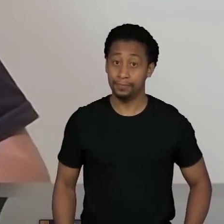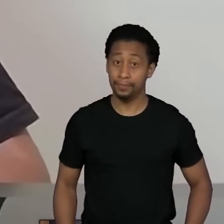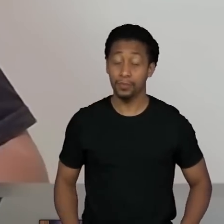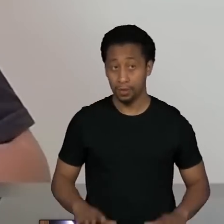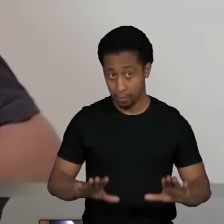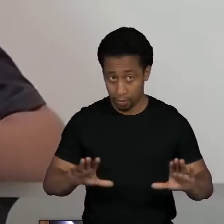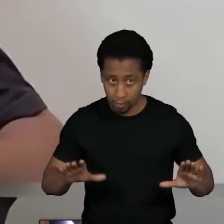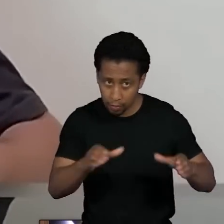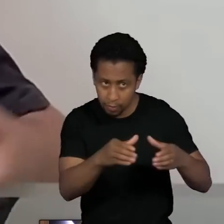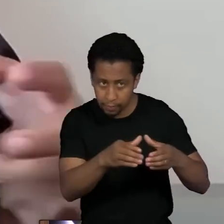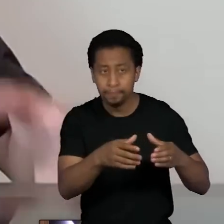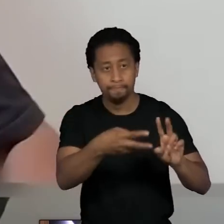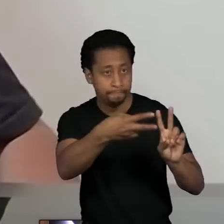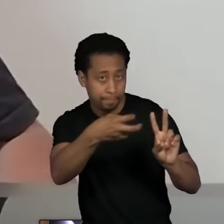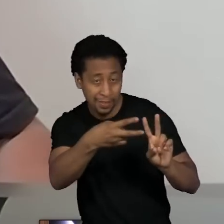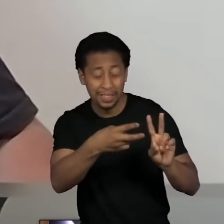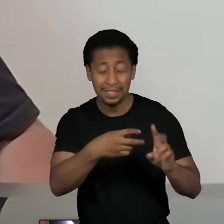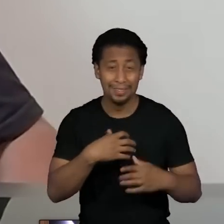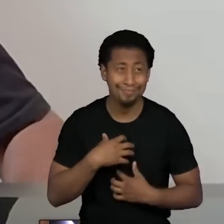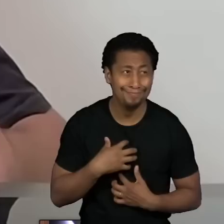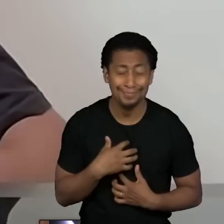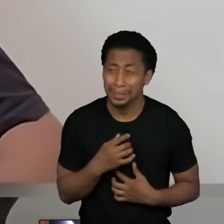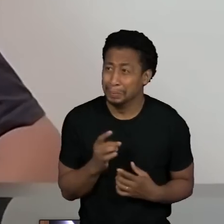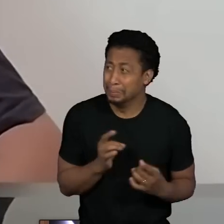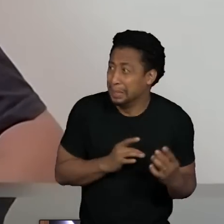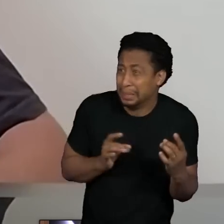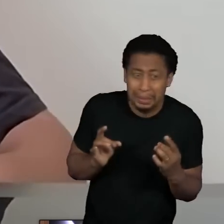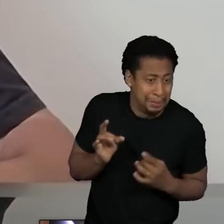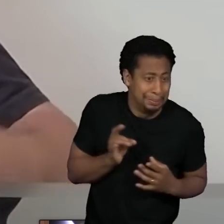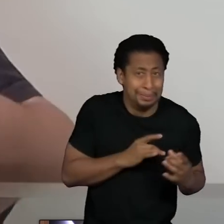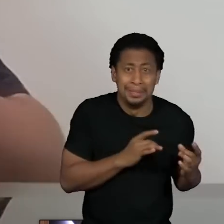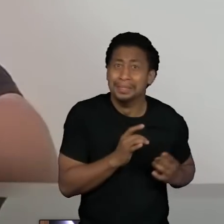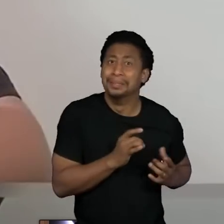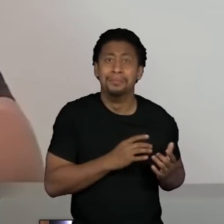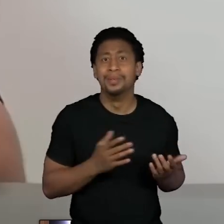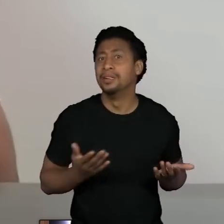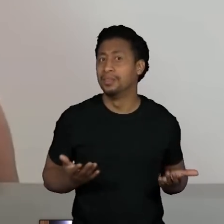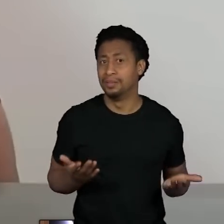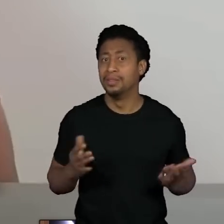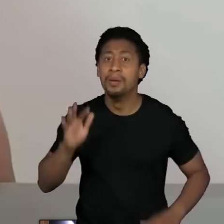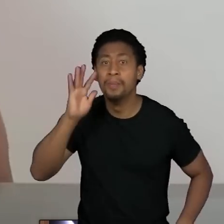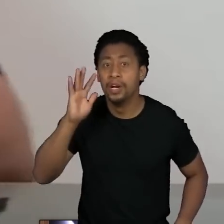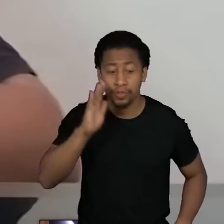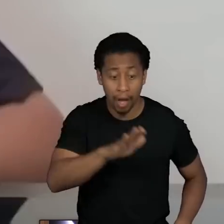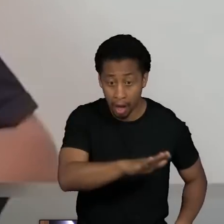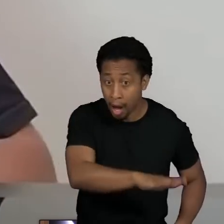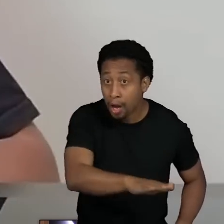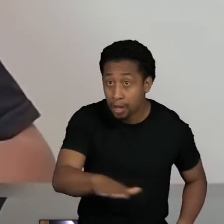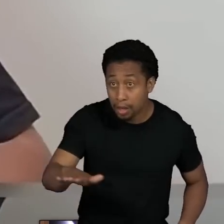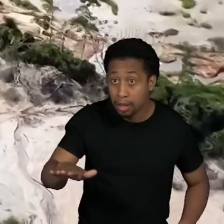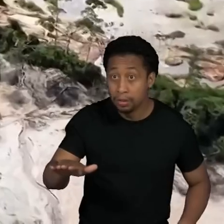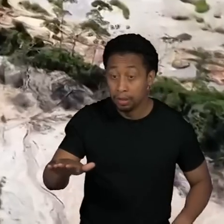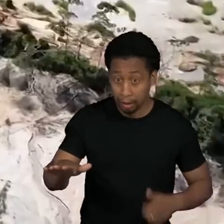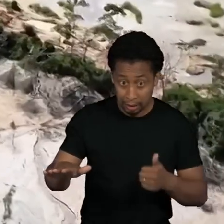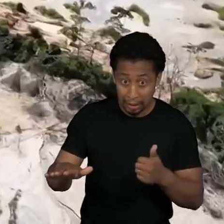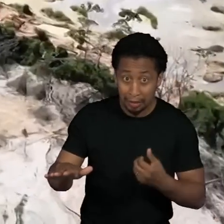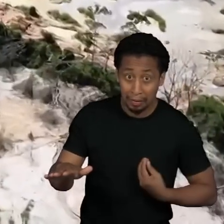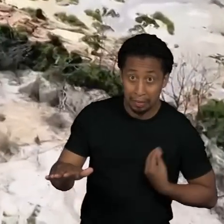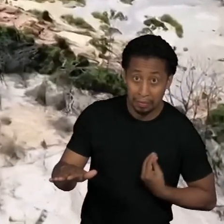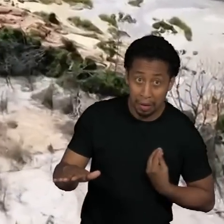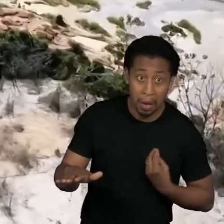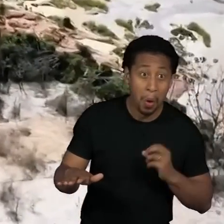comunidades, estamos vivendo com medo, né? Com medo. Será que a criança vai adoecer e amanhã vai morrer? Tem